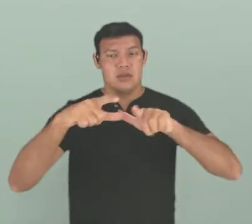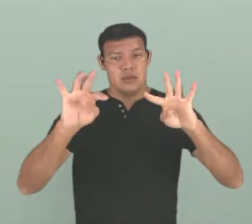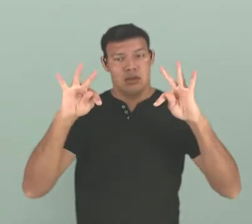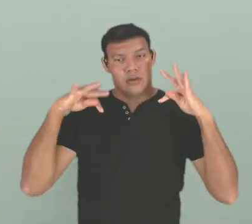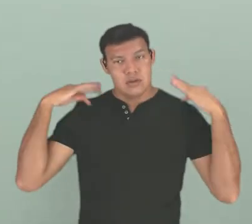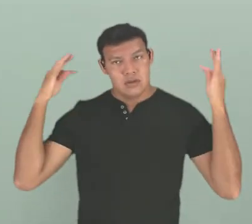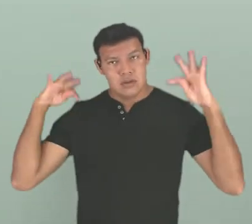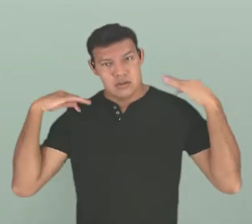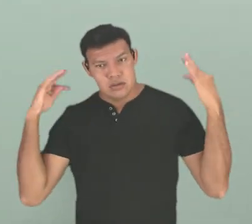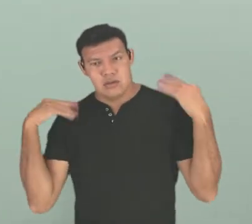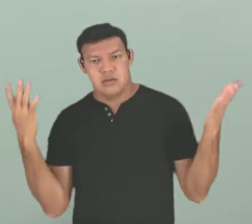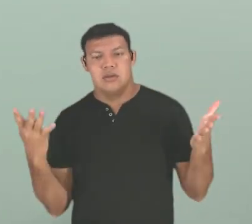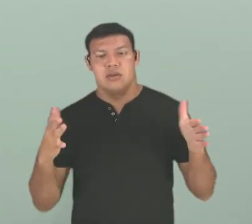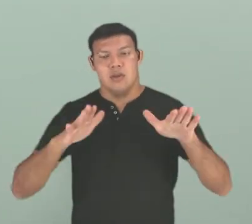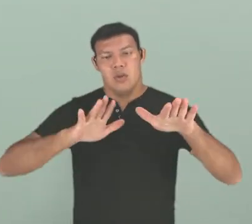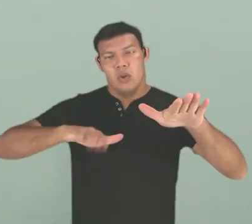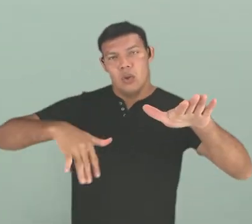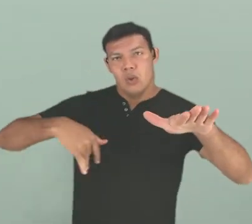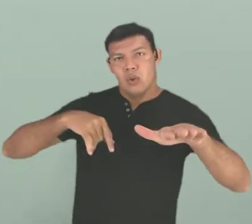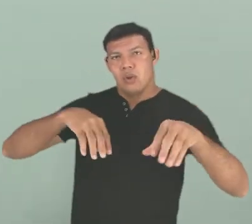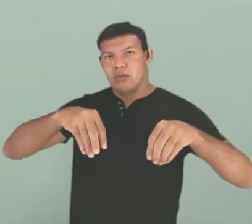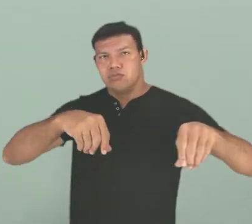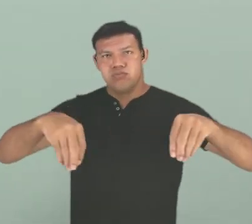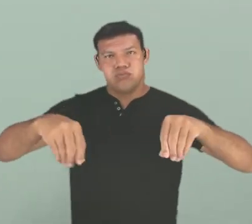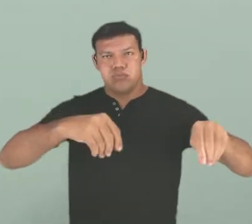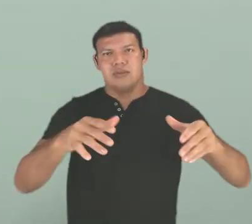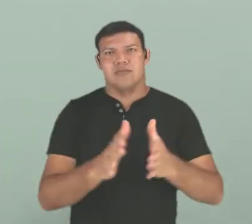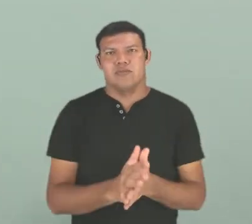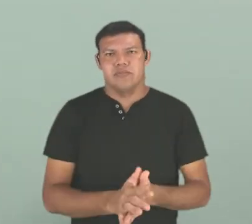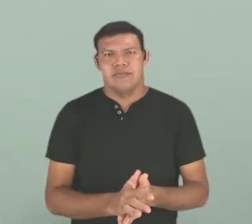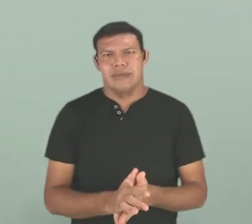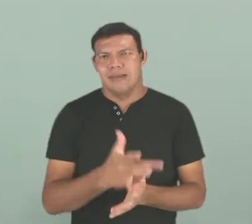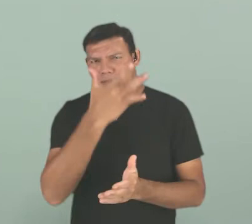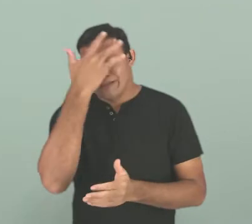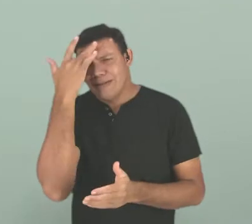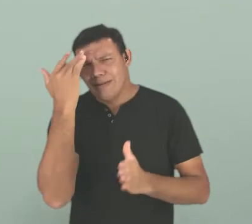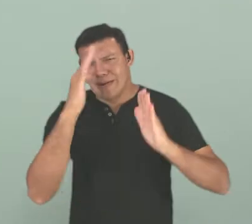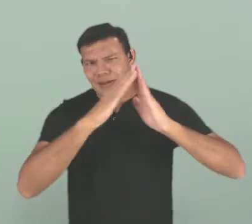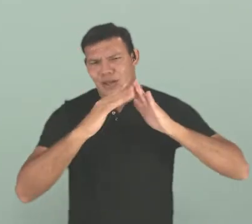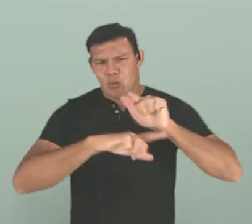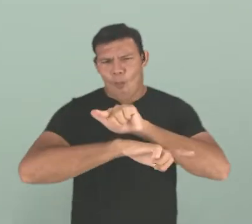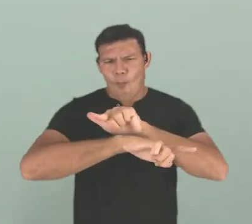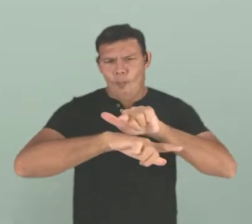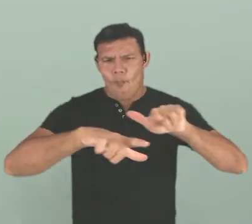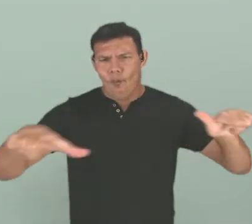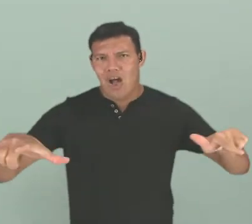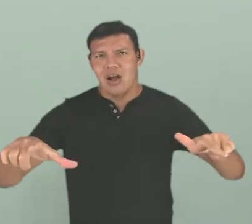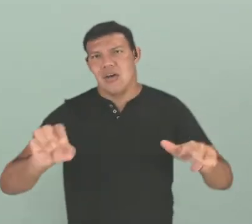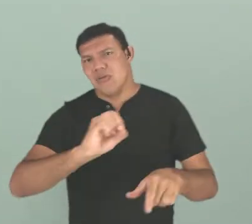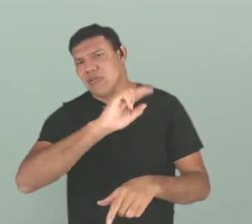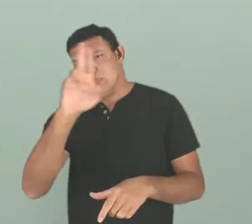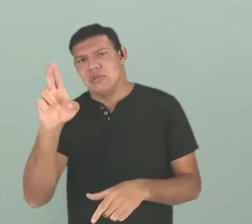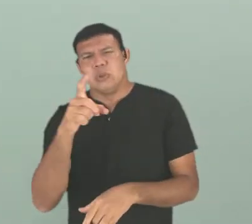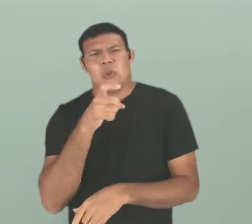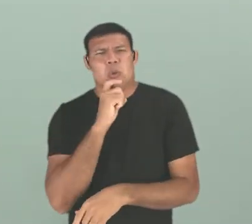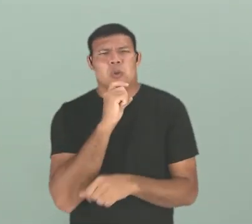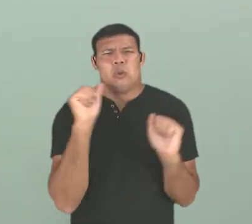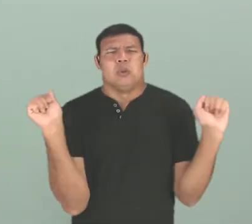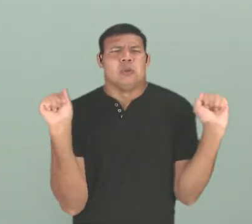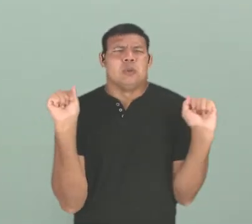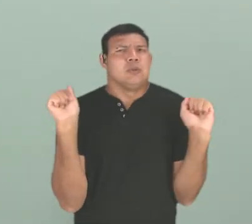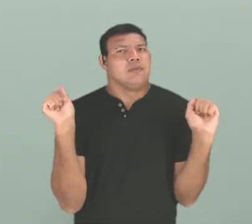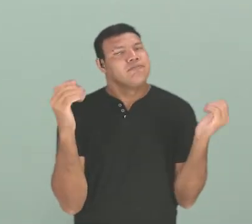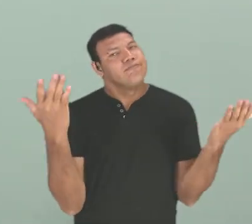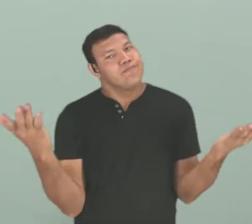uma área que tem praia. Por exemplo, ninguém vai querer morar numa área deserto, ou uma área que tem um clima muito gelado. Então, essas áreas